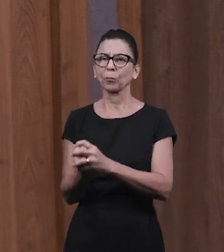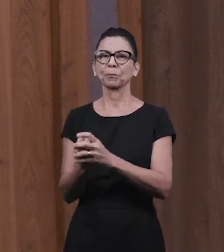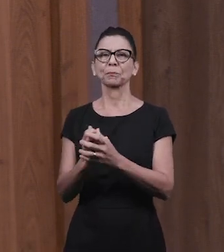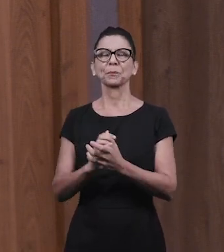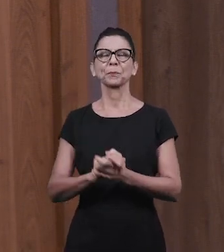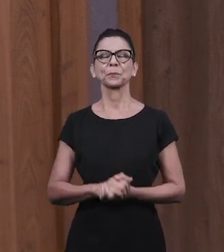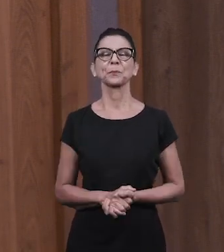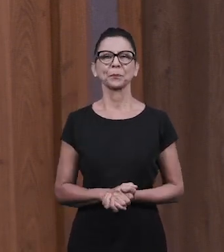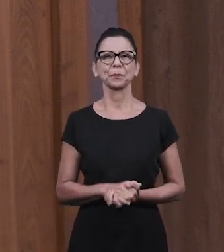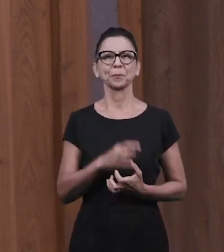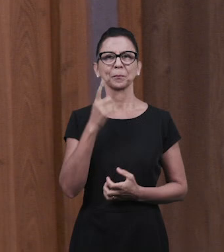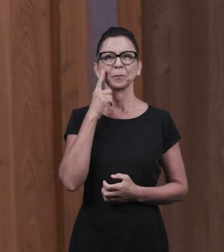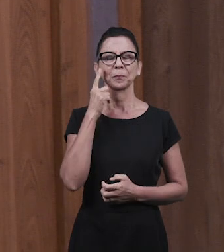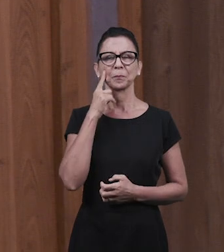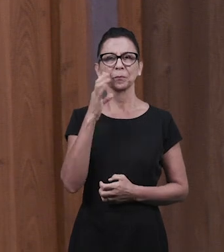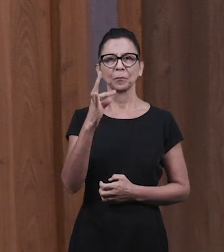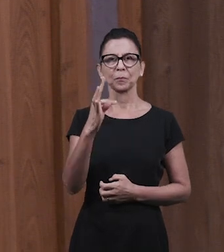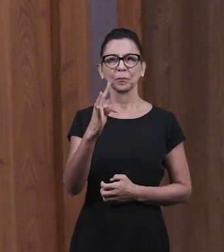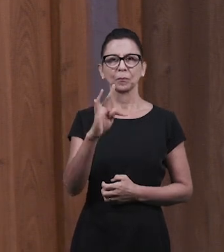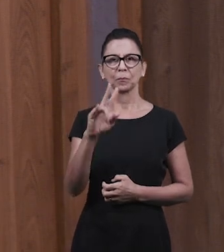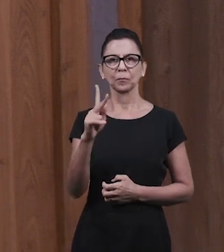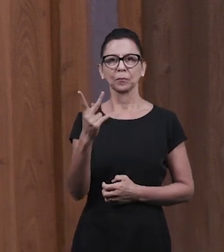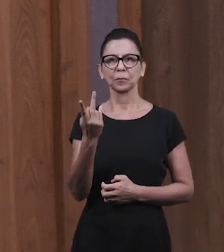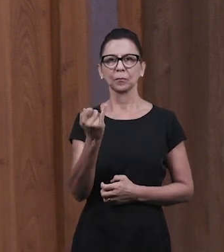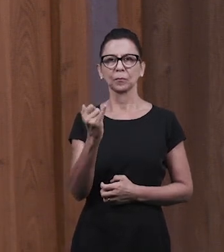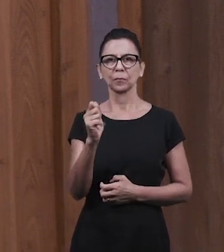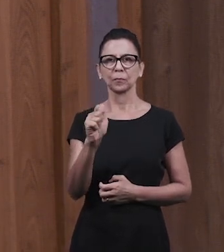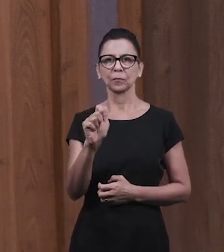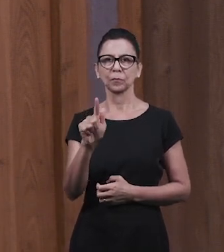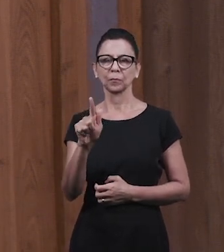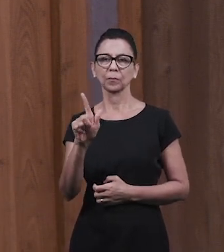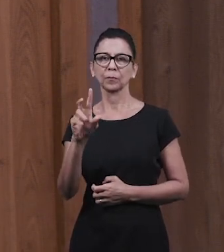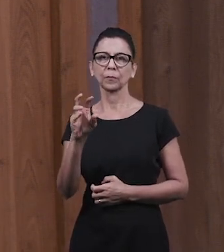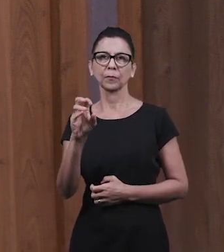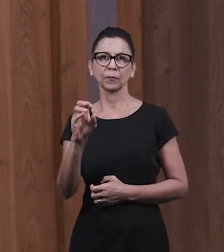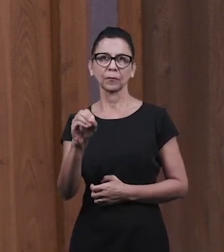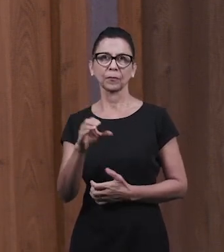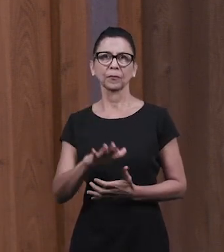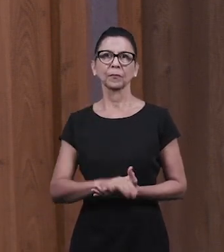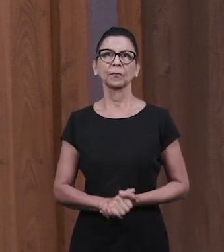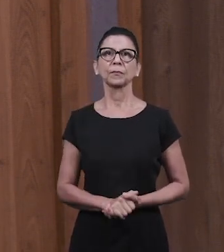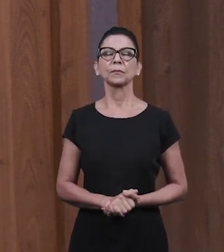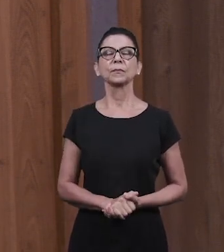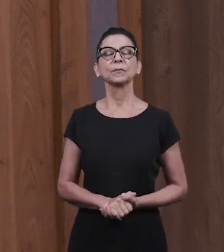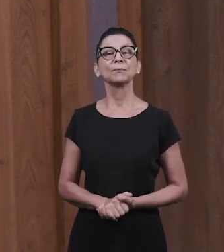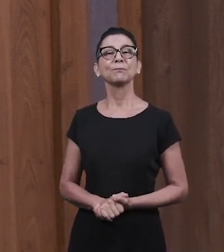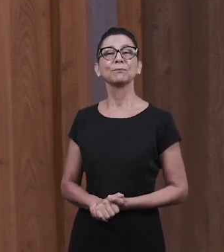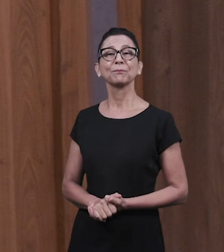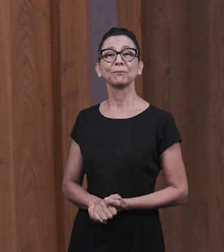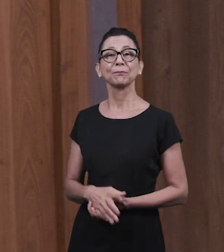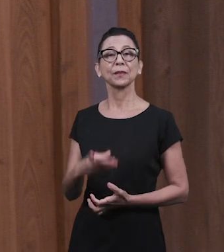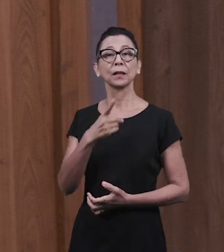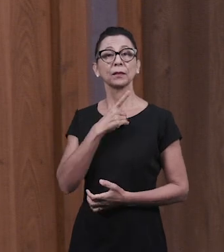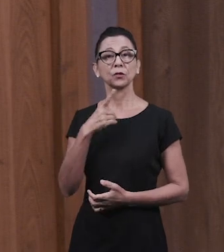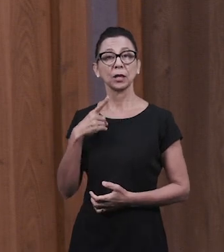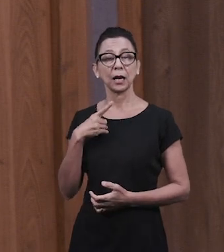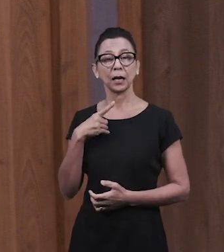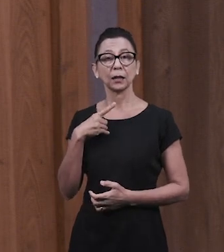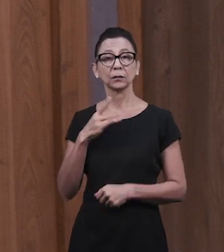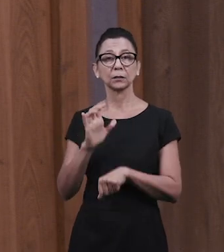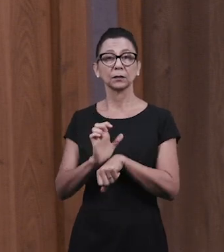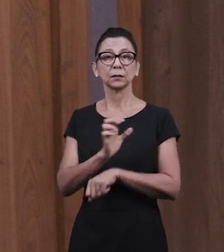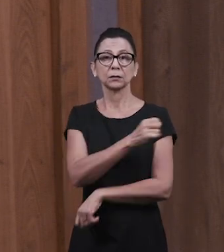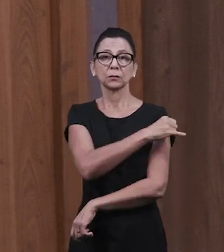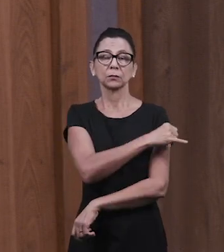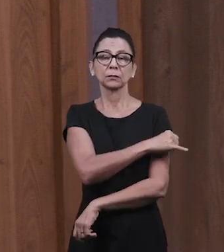ser exatamente o nosso irmão Tiago Meyerhofer. Ele é diácono da igreja lá de Campos dos Goitacazes, no estado do